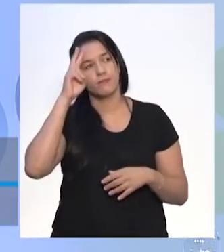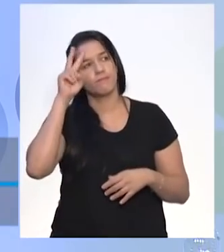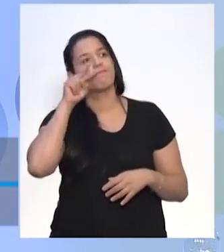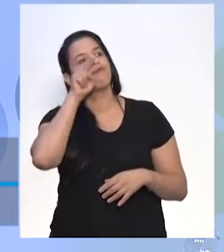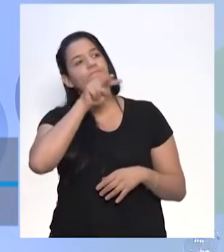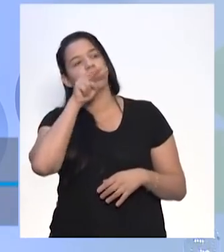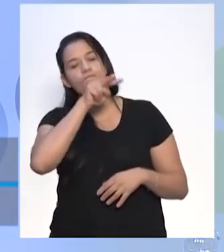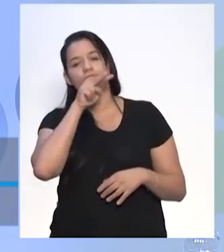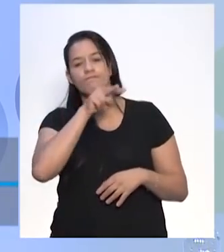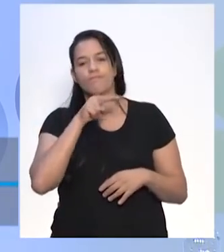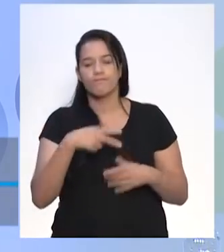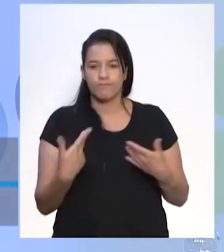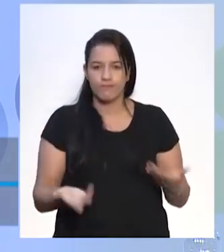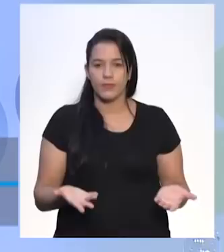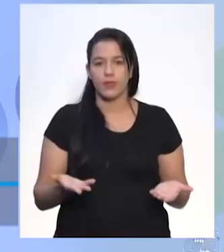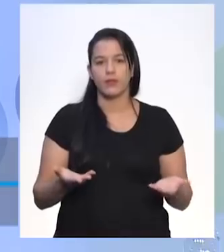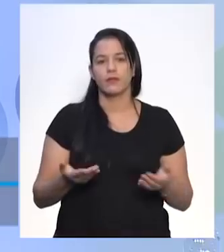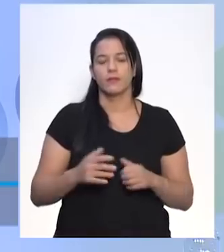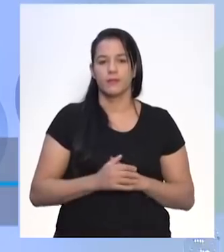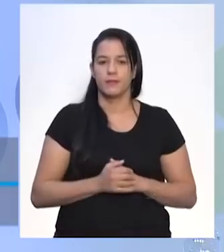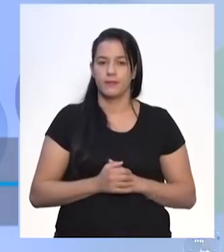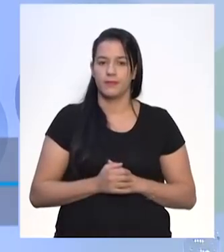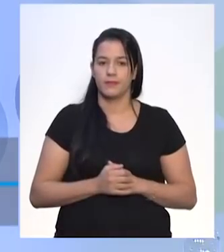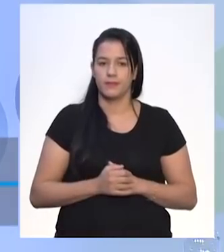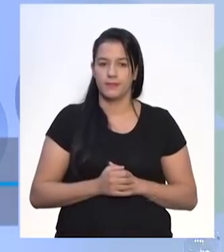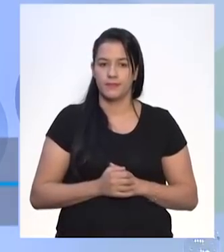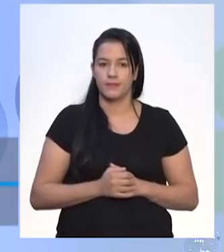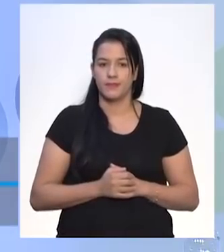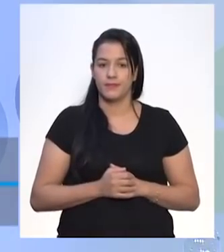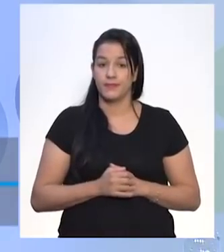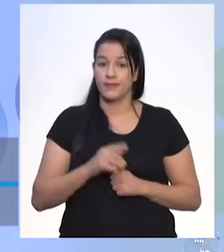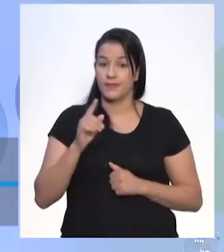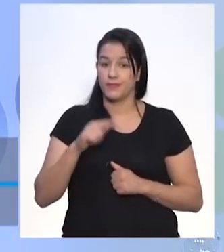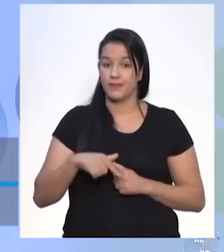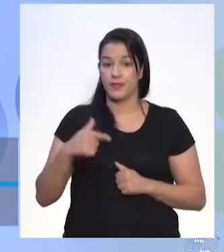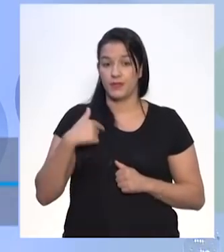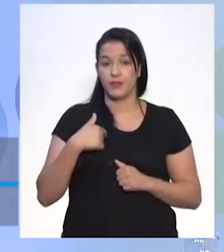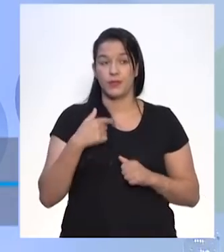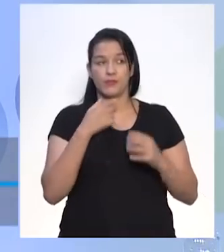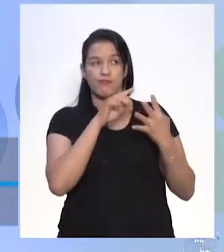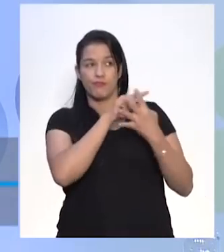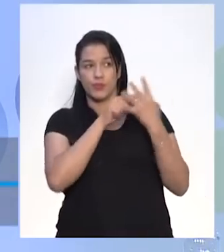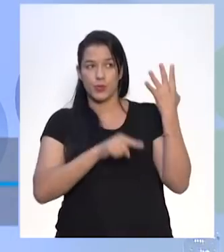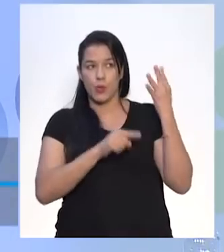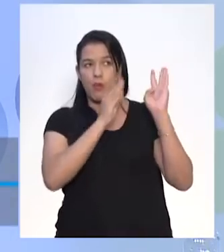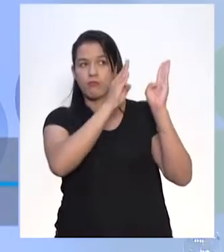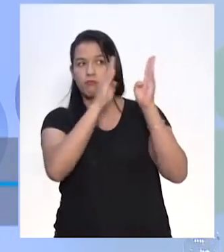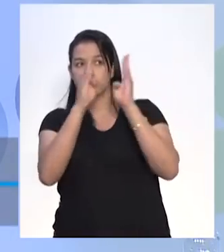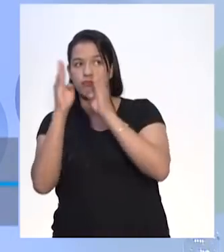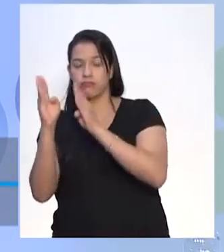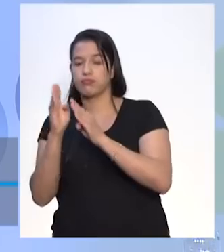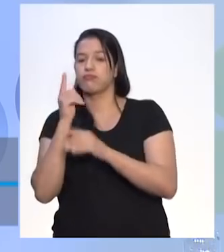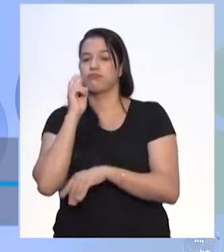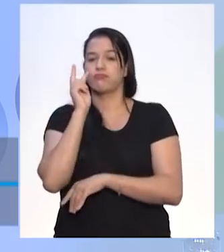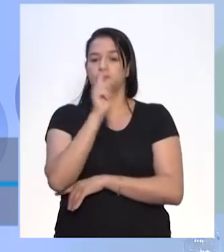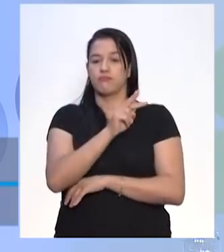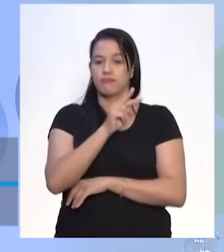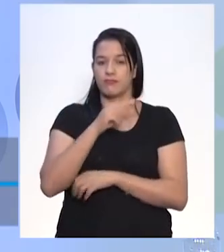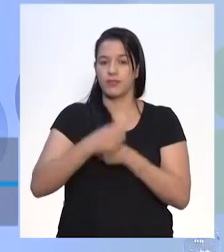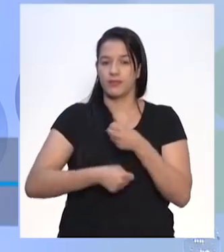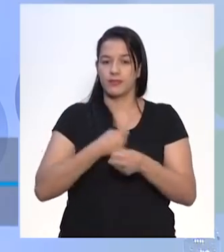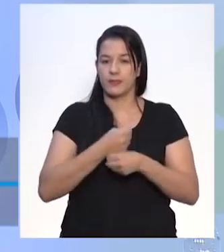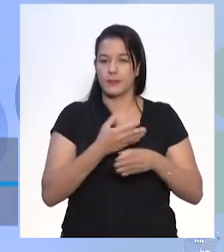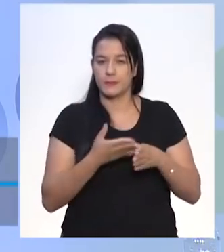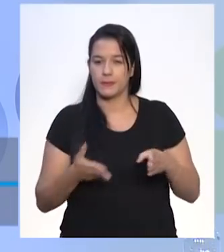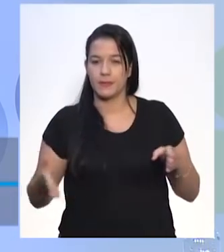sempre acesso, que vocês consigam sempre bater o olho. Opa! Olha aqui os meus 4 pilares, né? O que eu estabeleci para mim nesse ano, né?